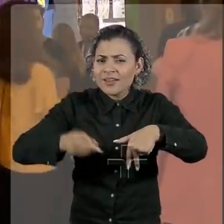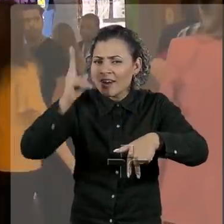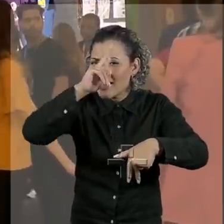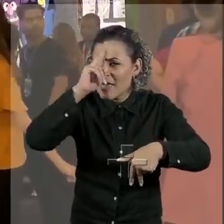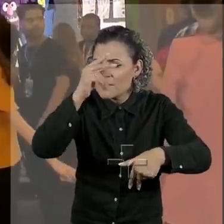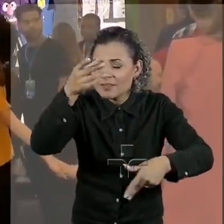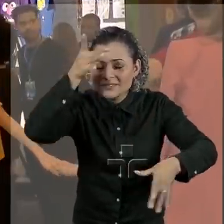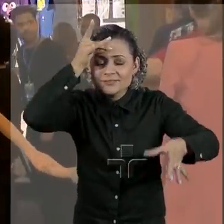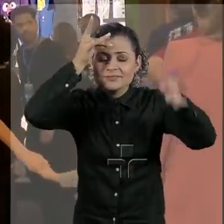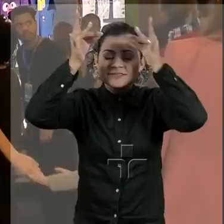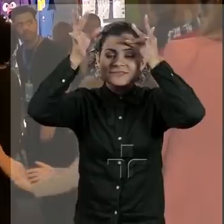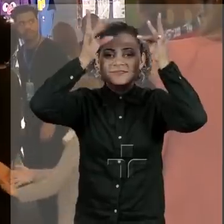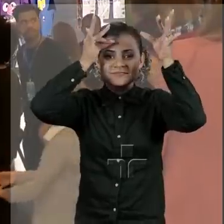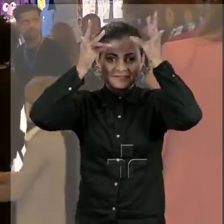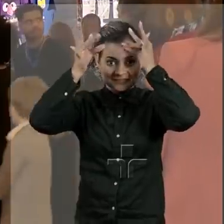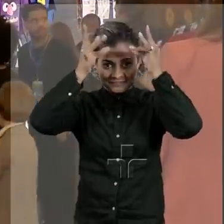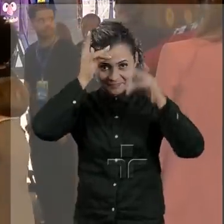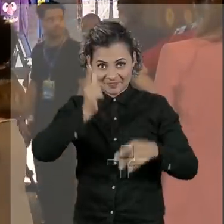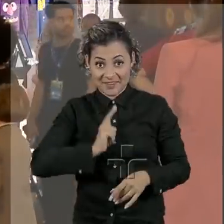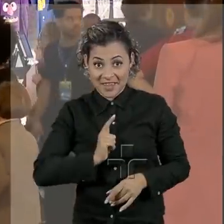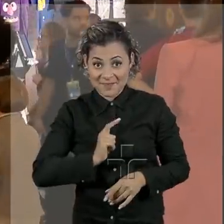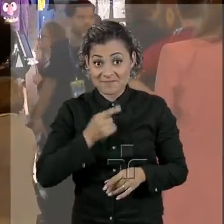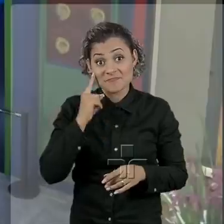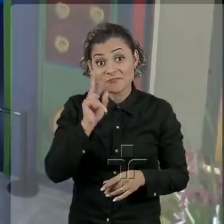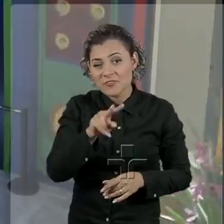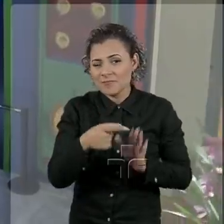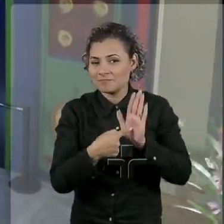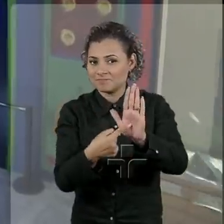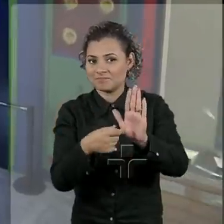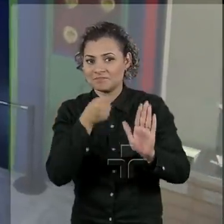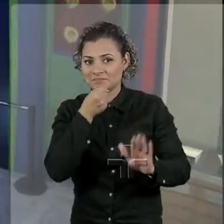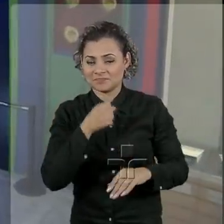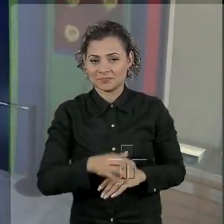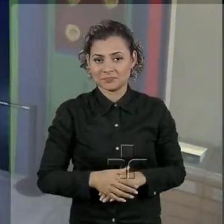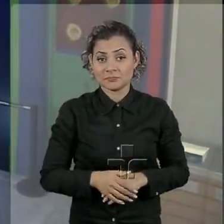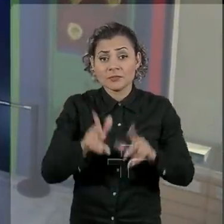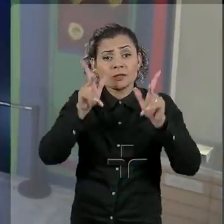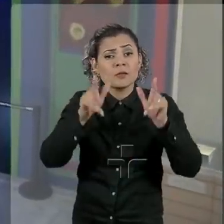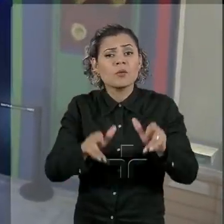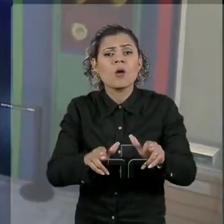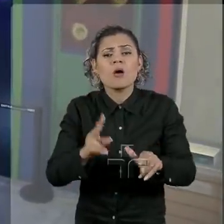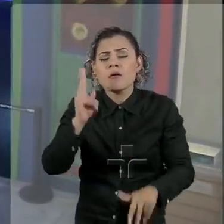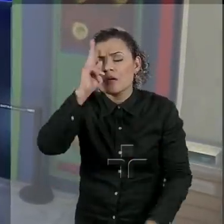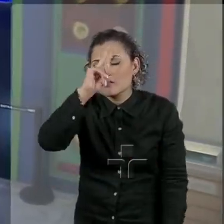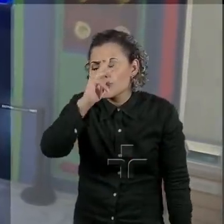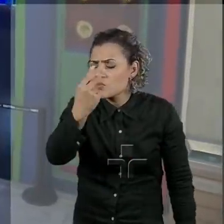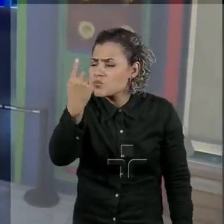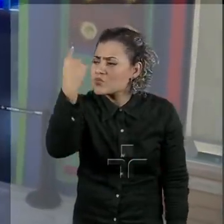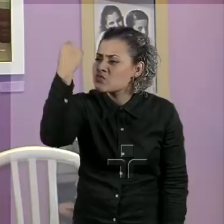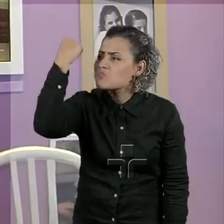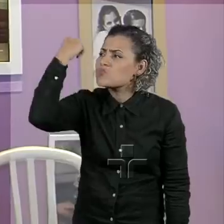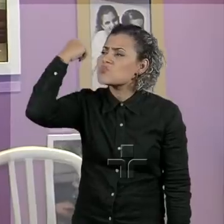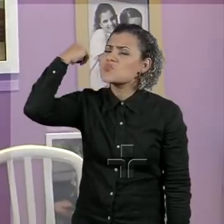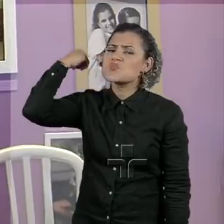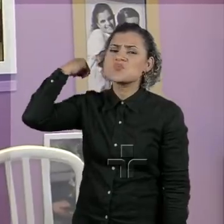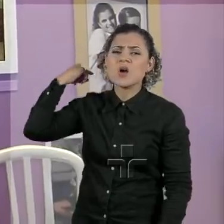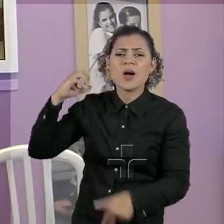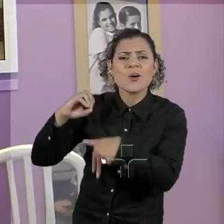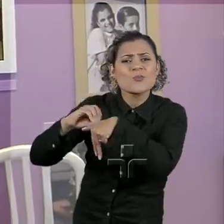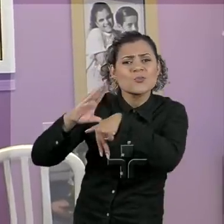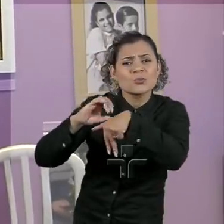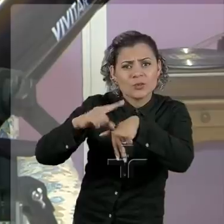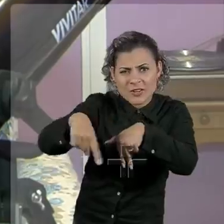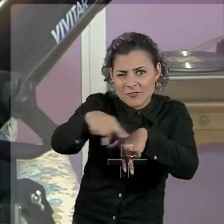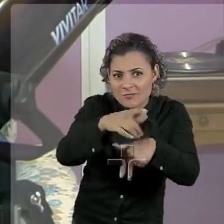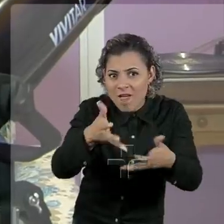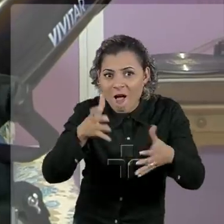memória dos telespectadores. Vamos ver na reportagem. É como mergulhar na história da TV Cultura. Quem nunca quis